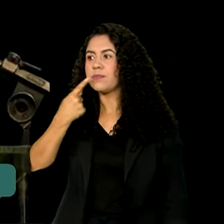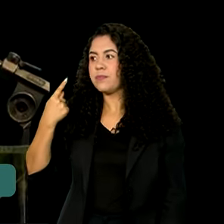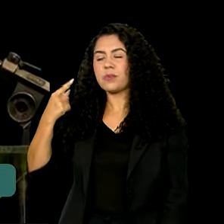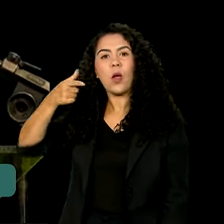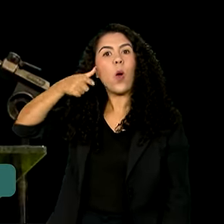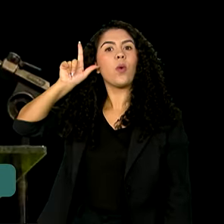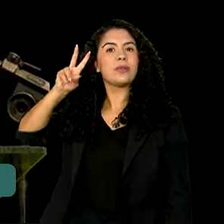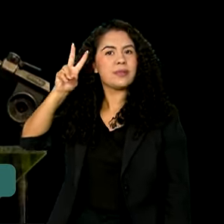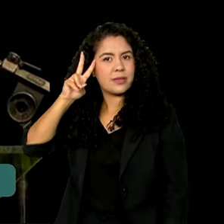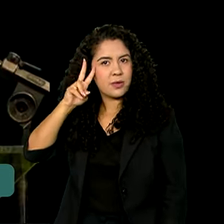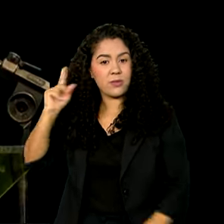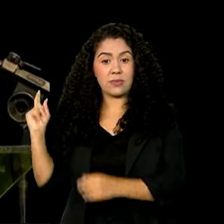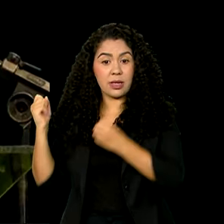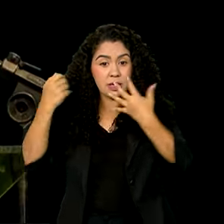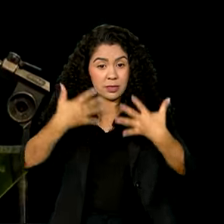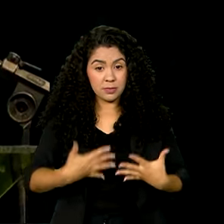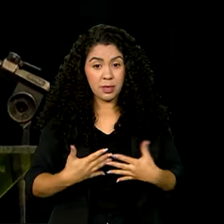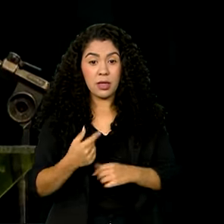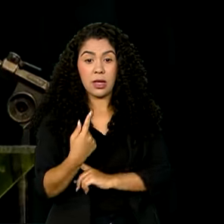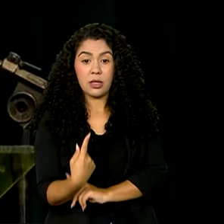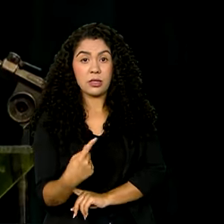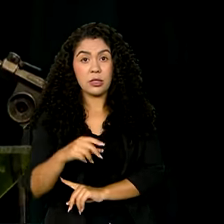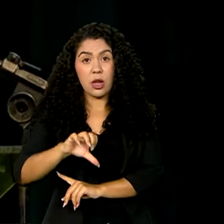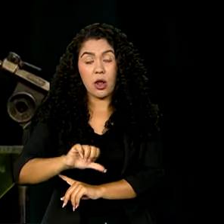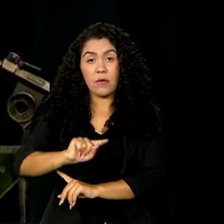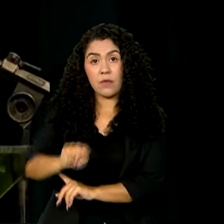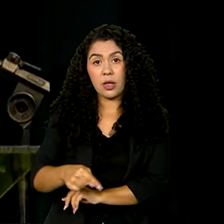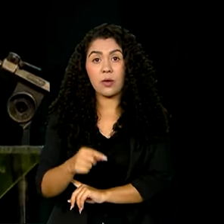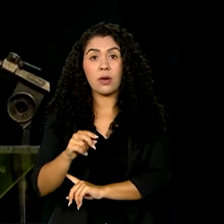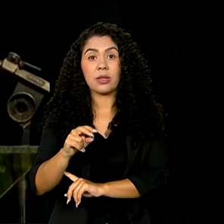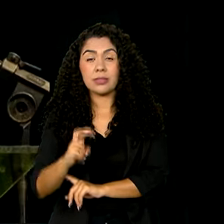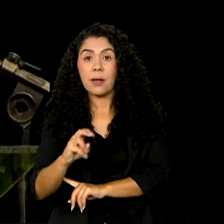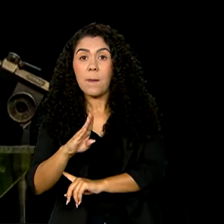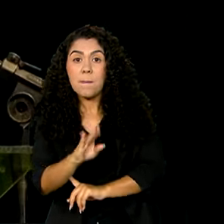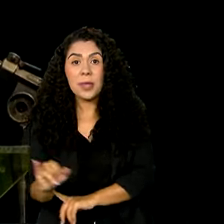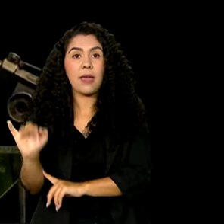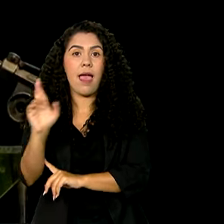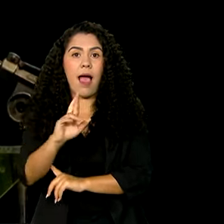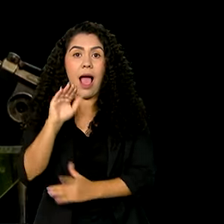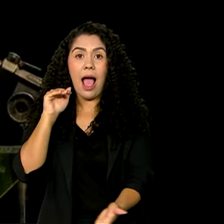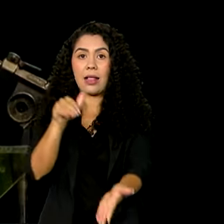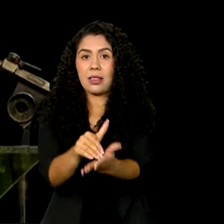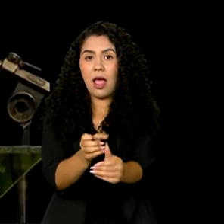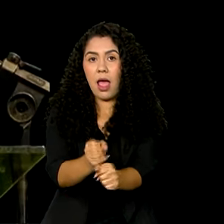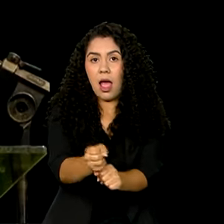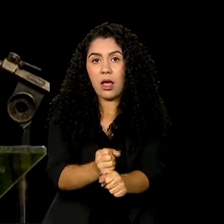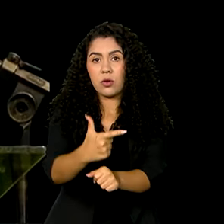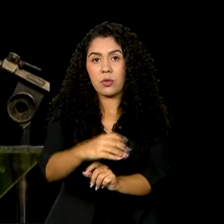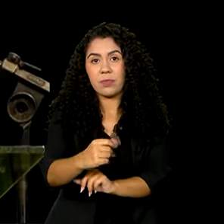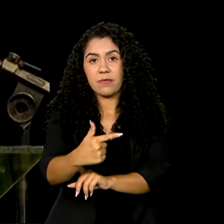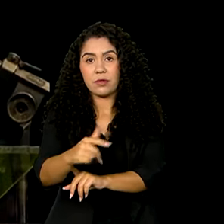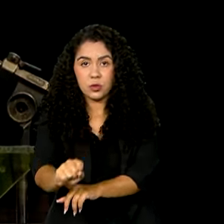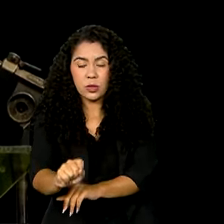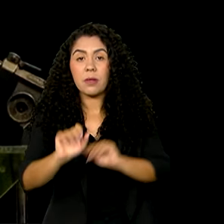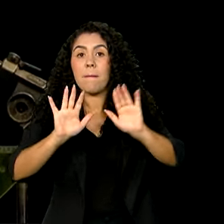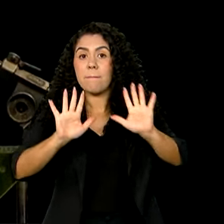São 19,5 bilhões até 2028. Só neste ano será